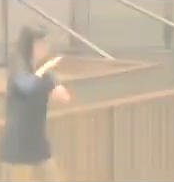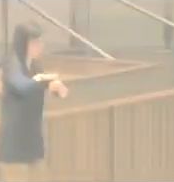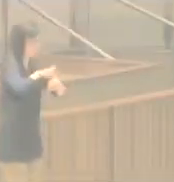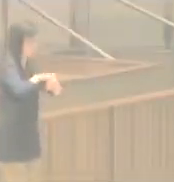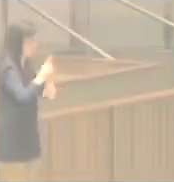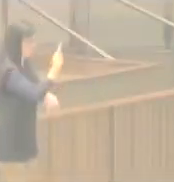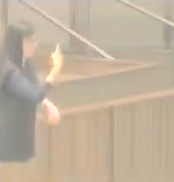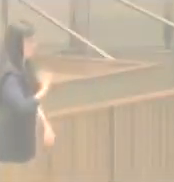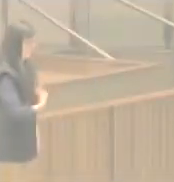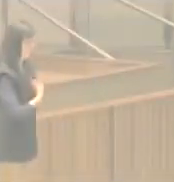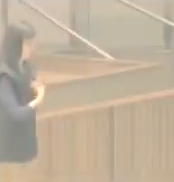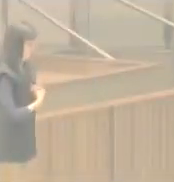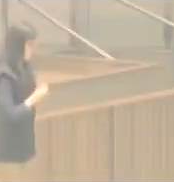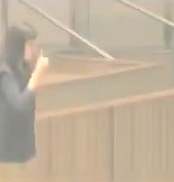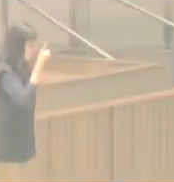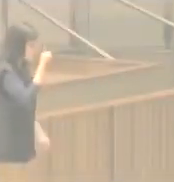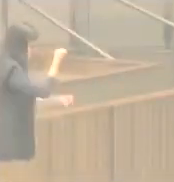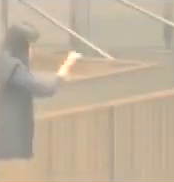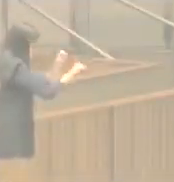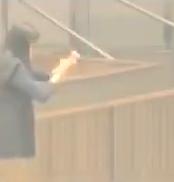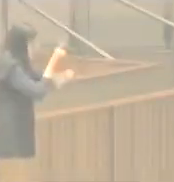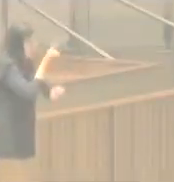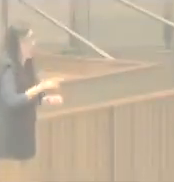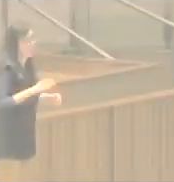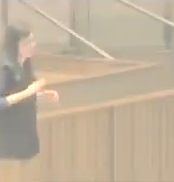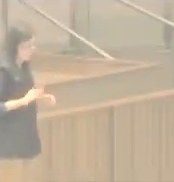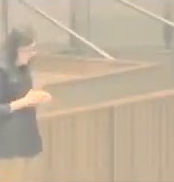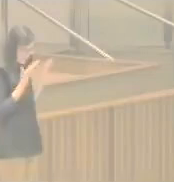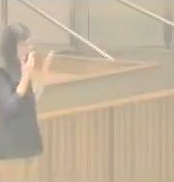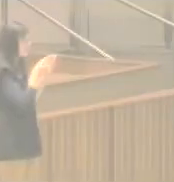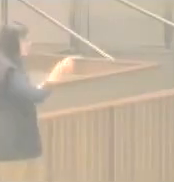vida sempre será um milagre.